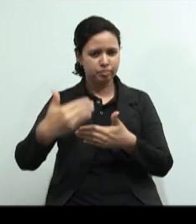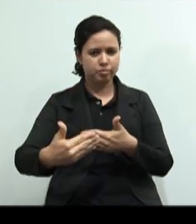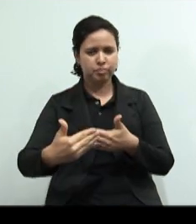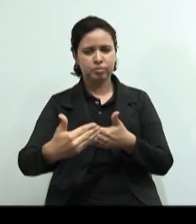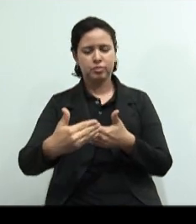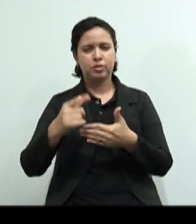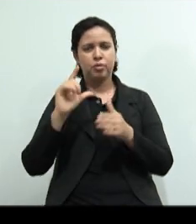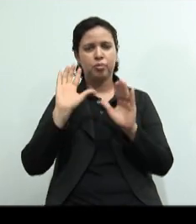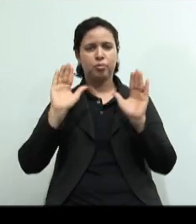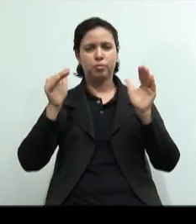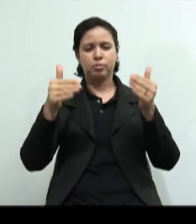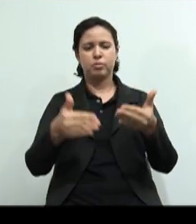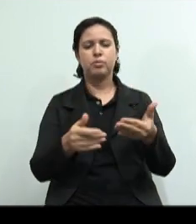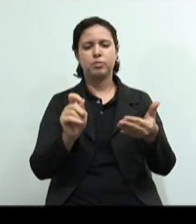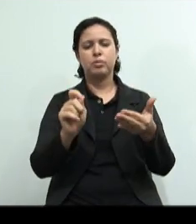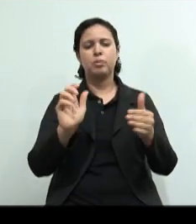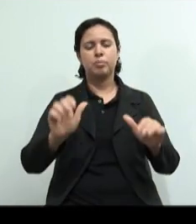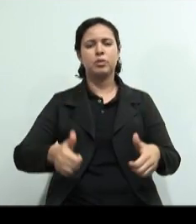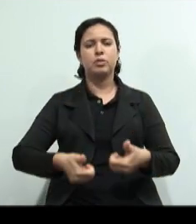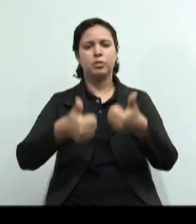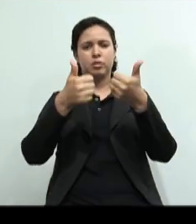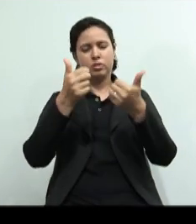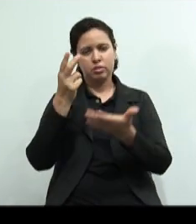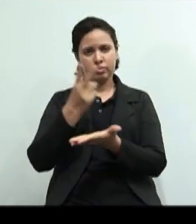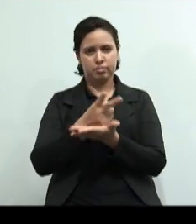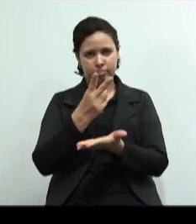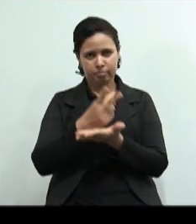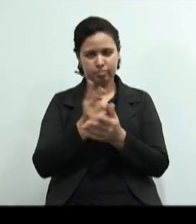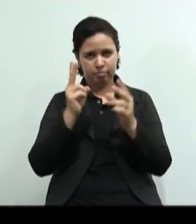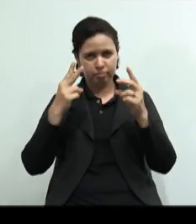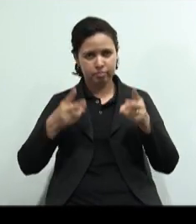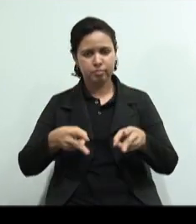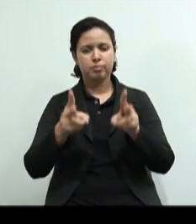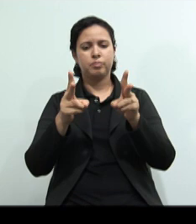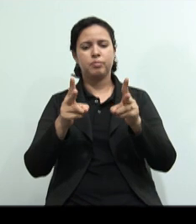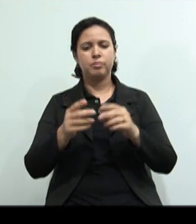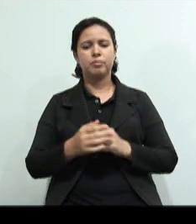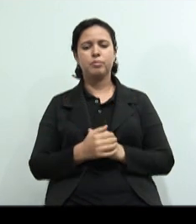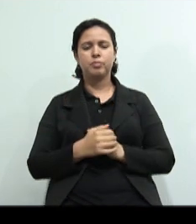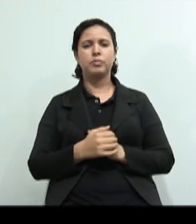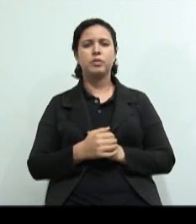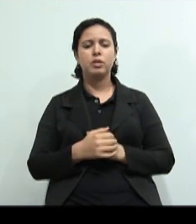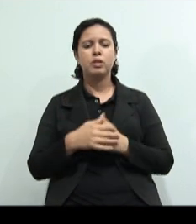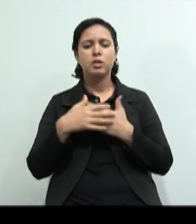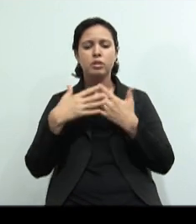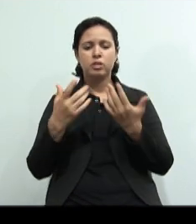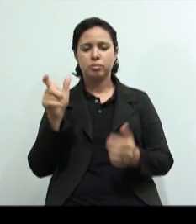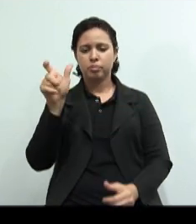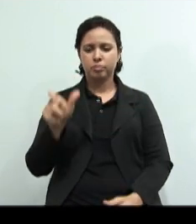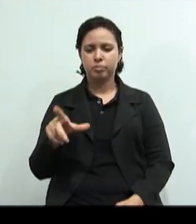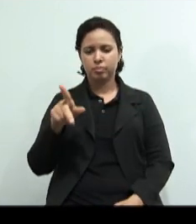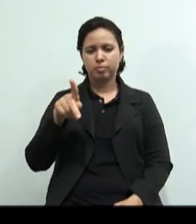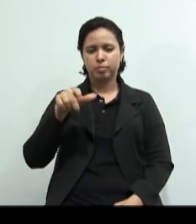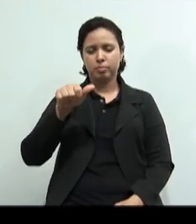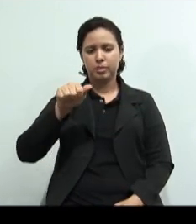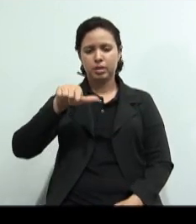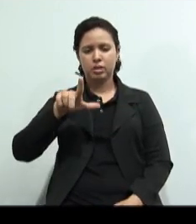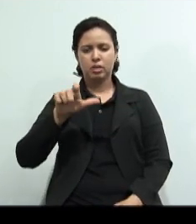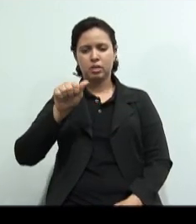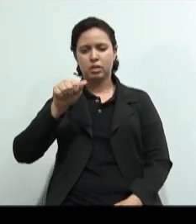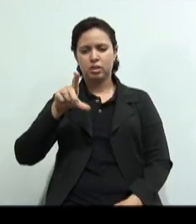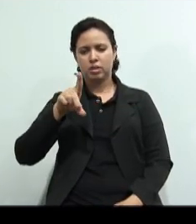tem foco na melhoria contínua. Segundo Paladini, o